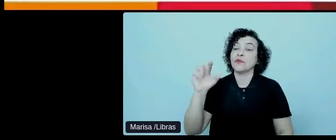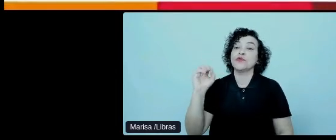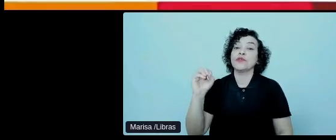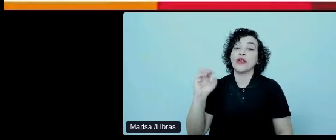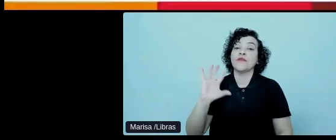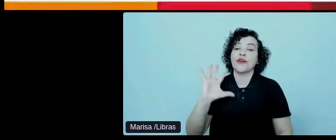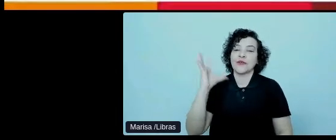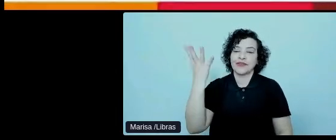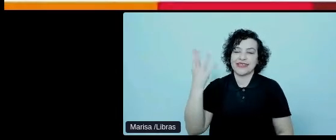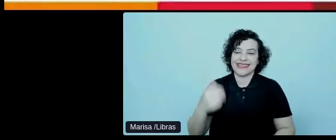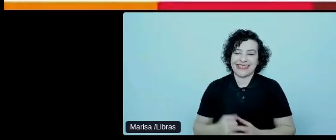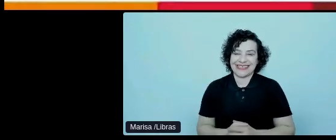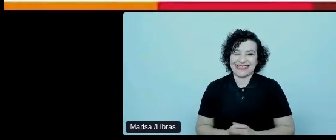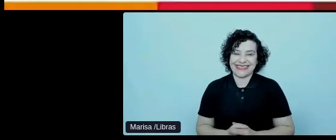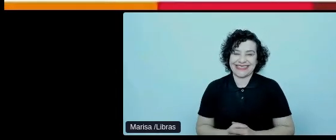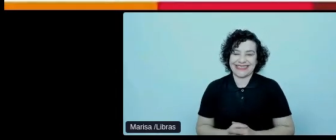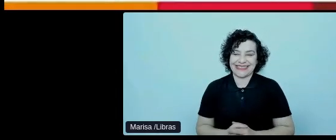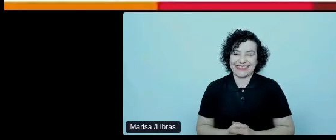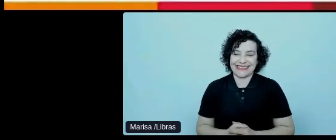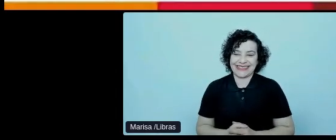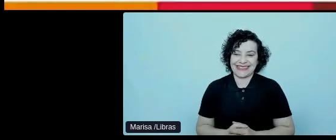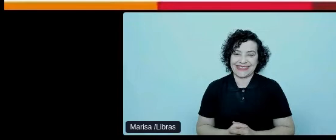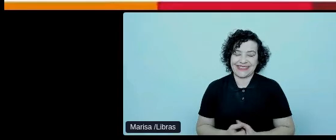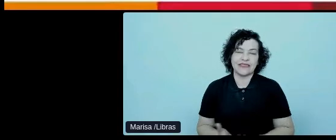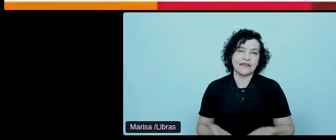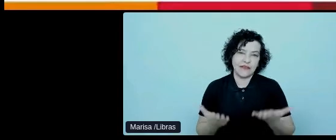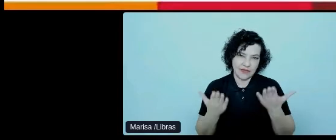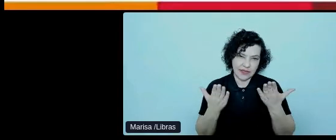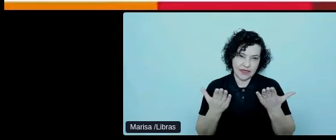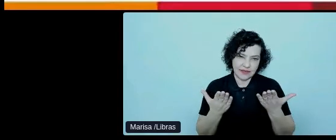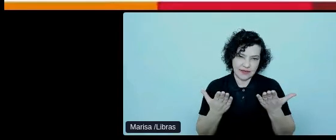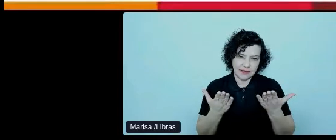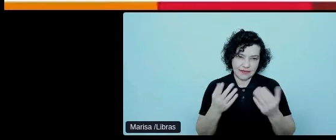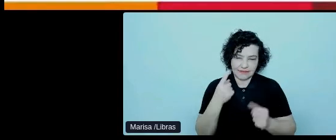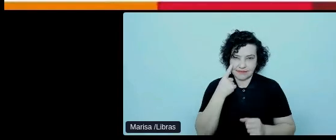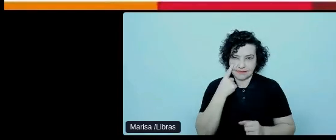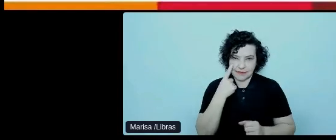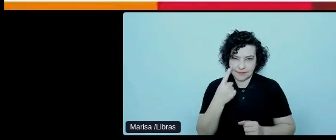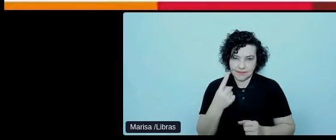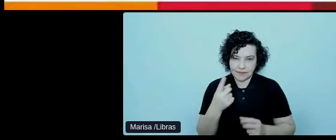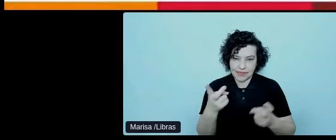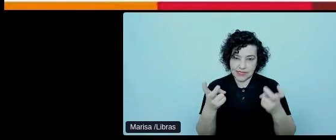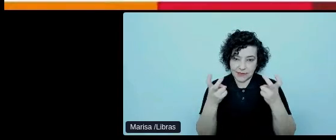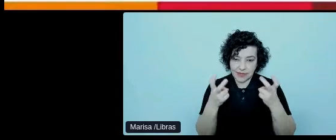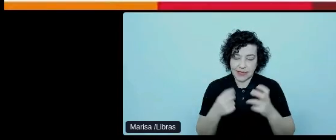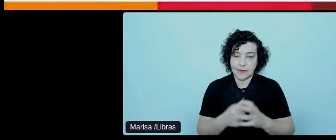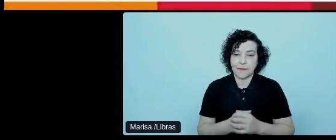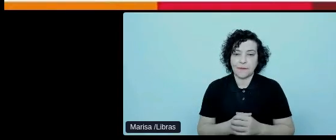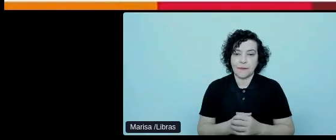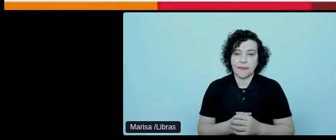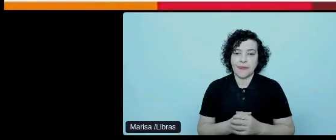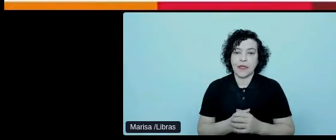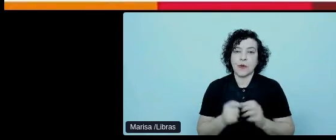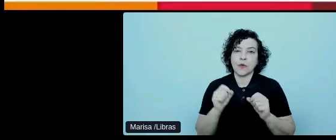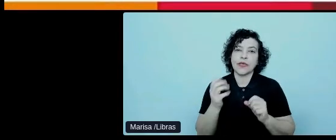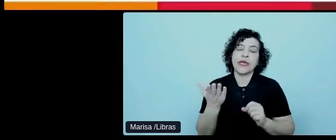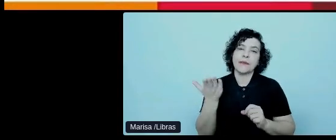Valeu, Vicky. Então, pessoal, como vocês puderam ver até aqui, o que a gente teve ali na